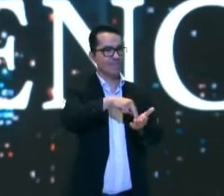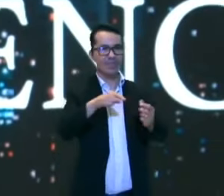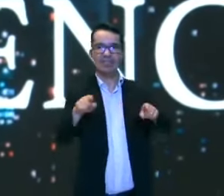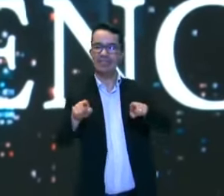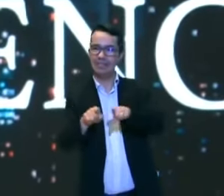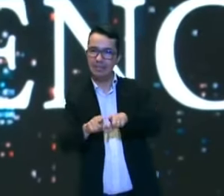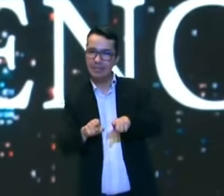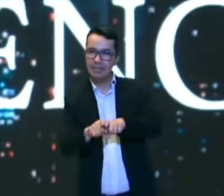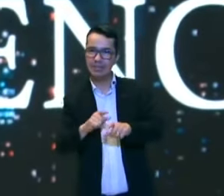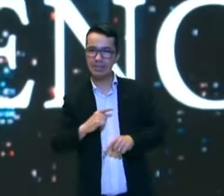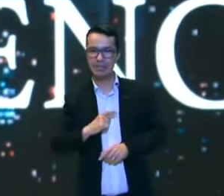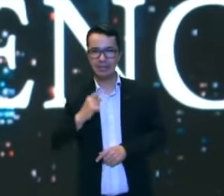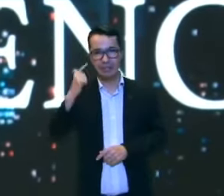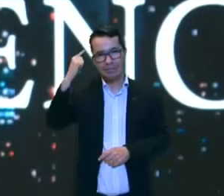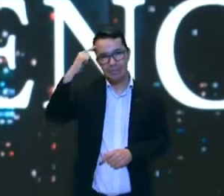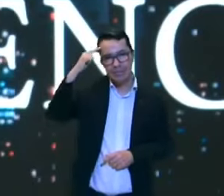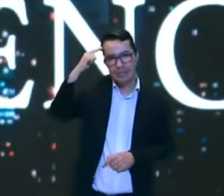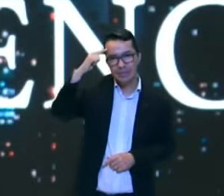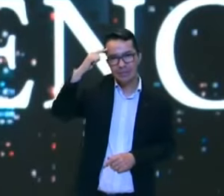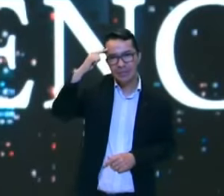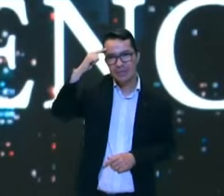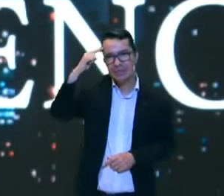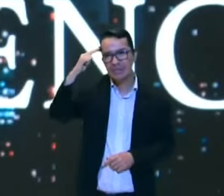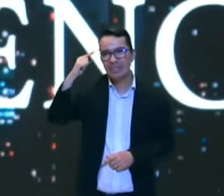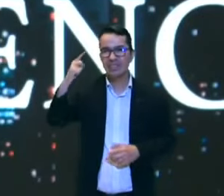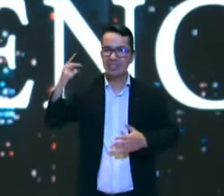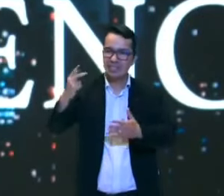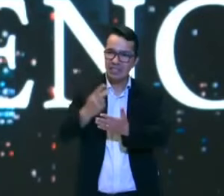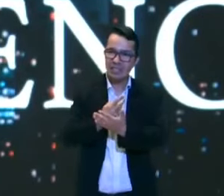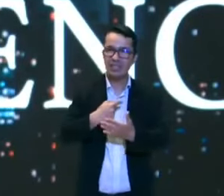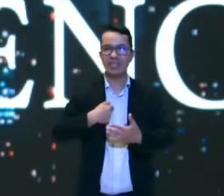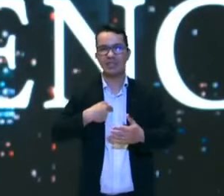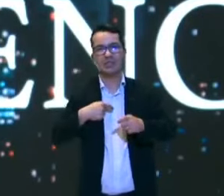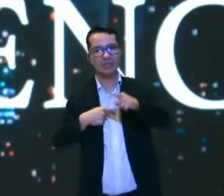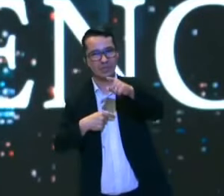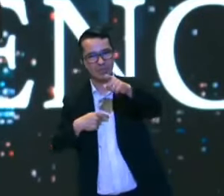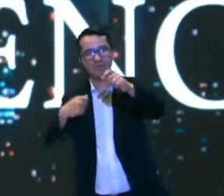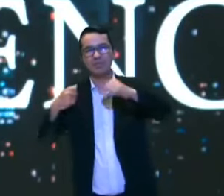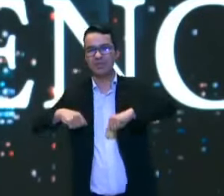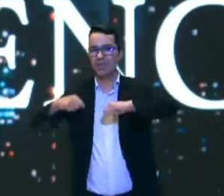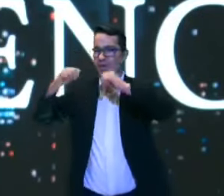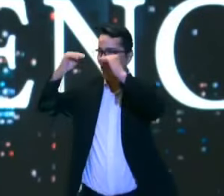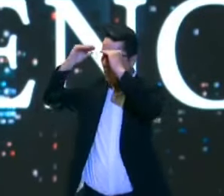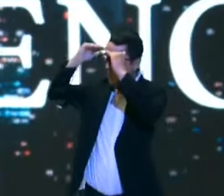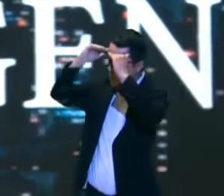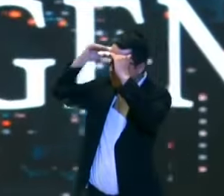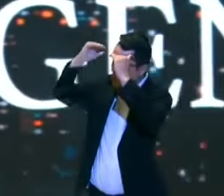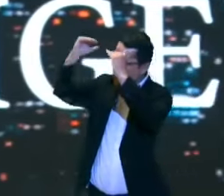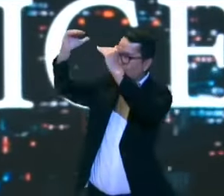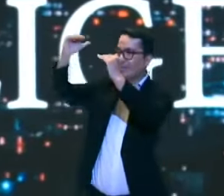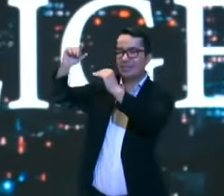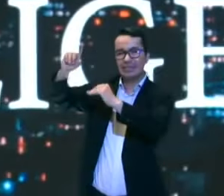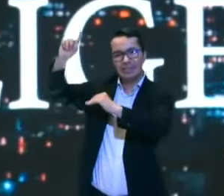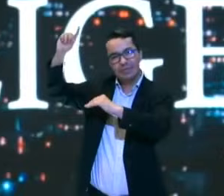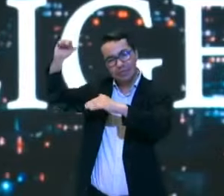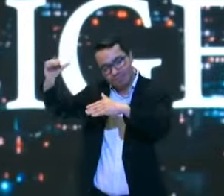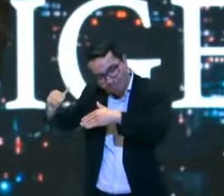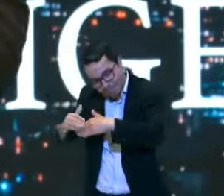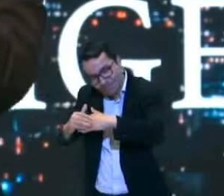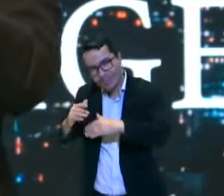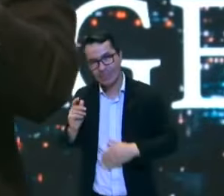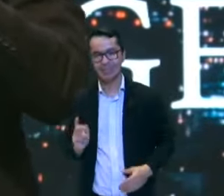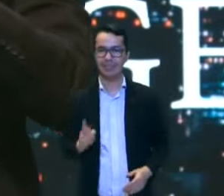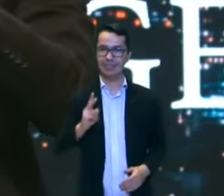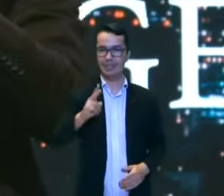todo pensamento à obediência de Cristo. Sabe como é que você vence?